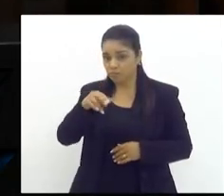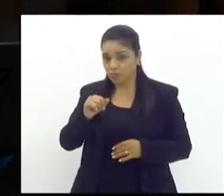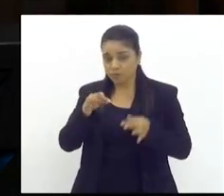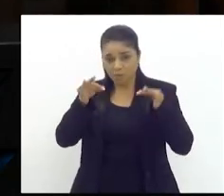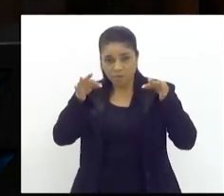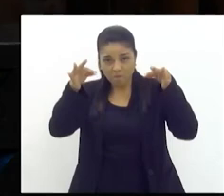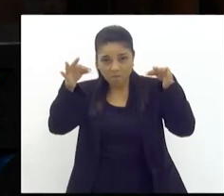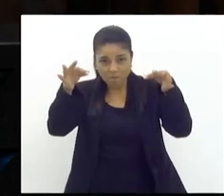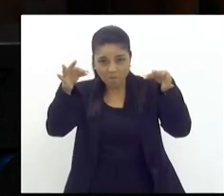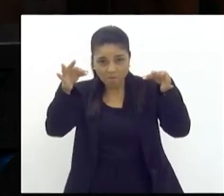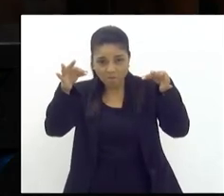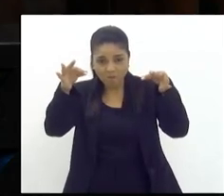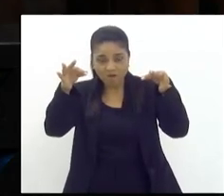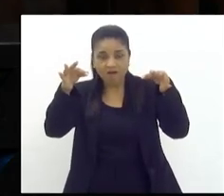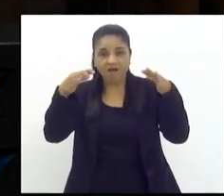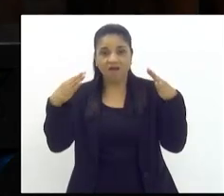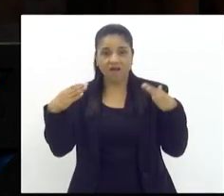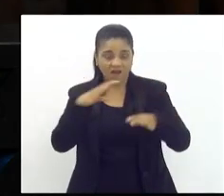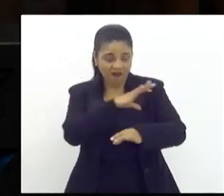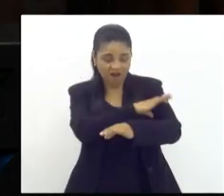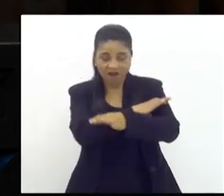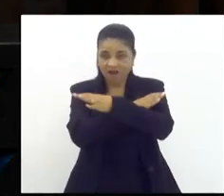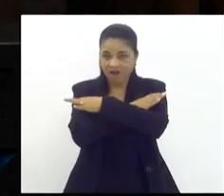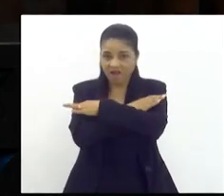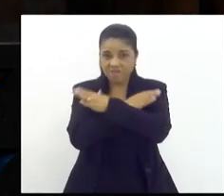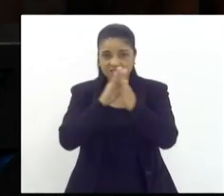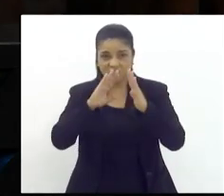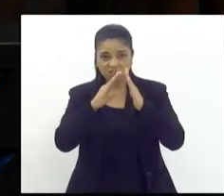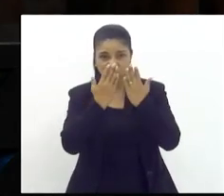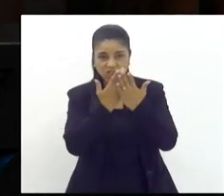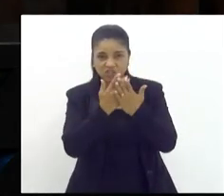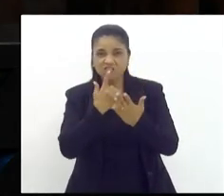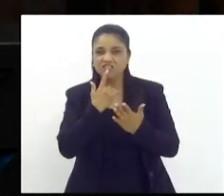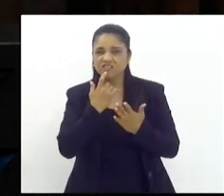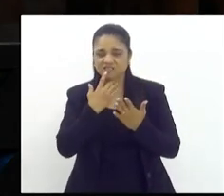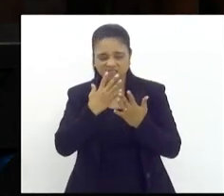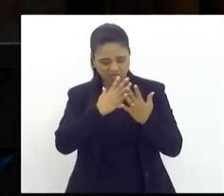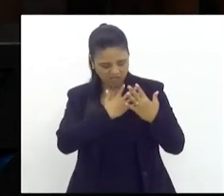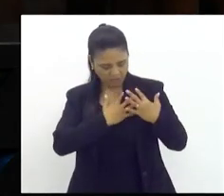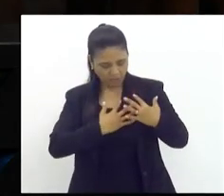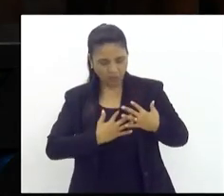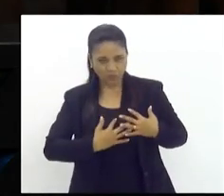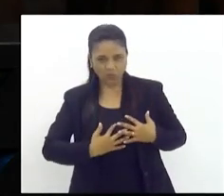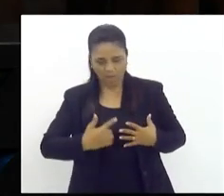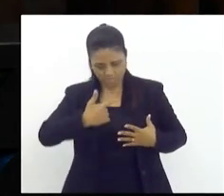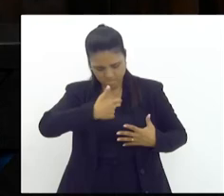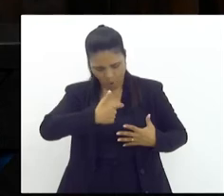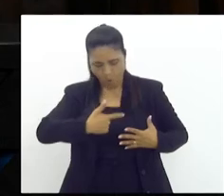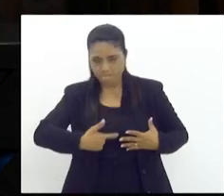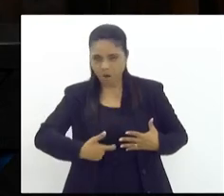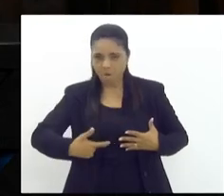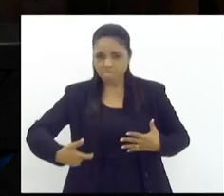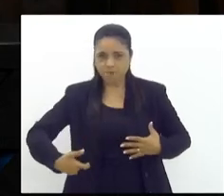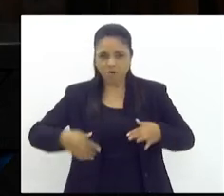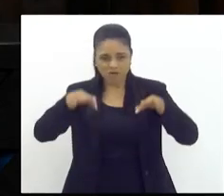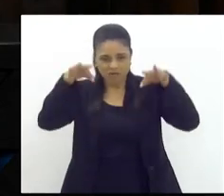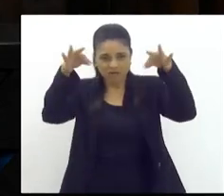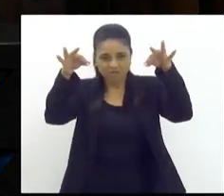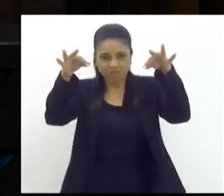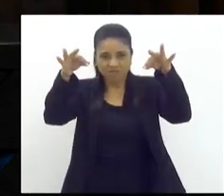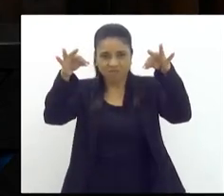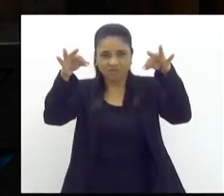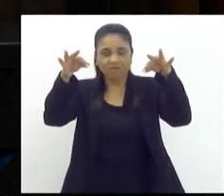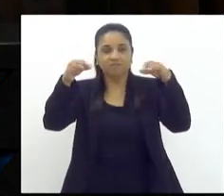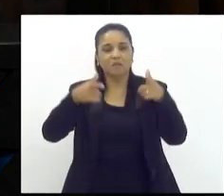escola em ensanguentada com uma perfuração de tiro de